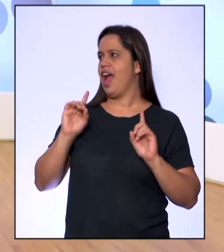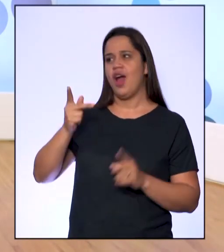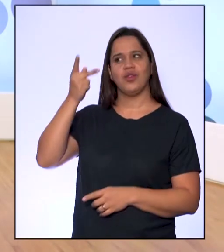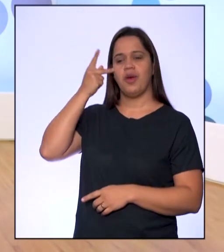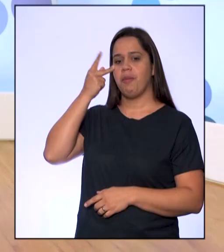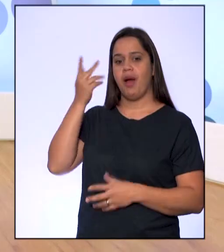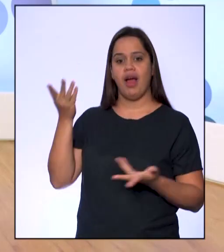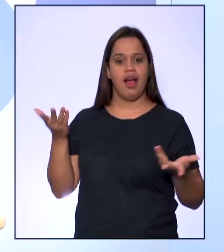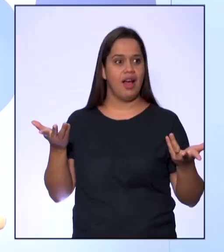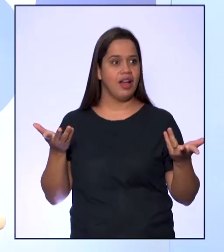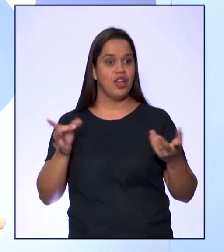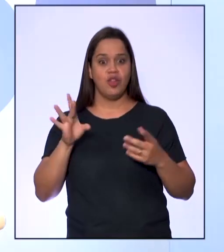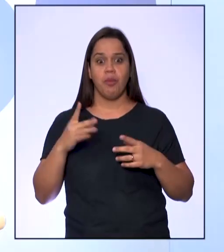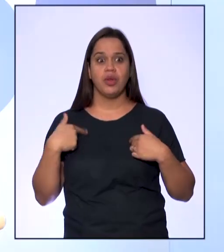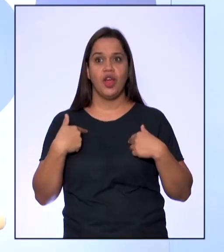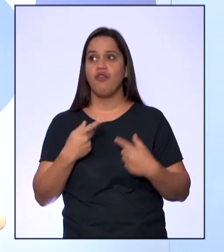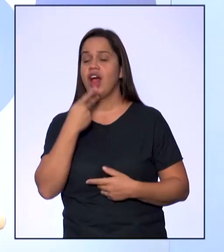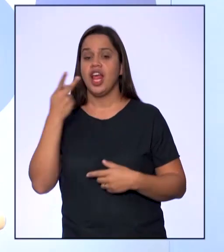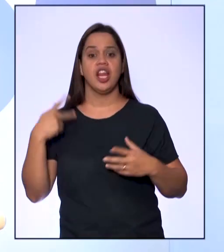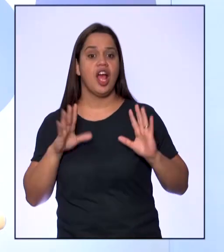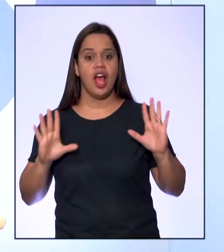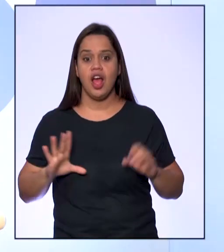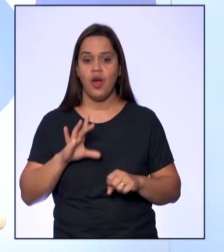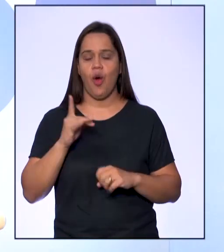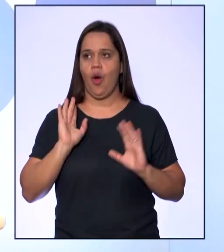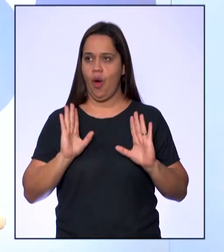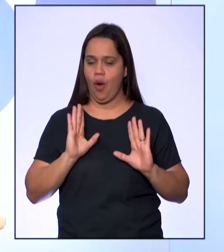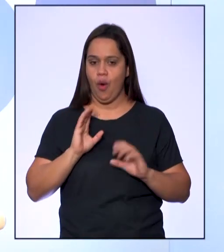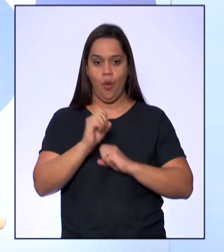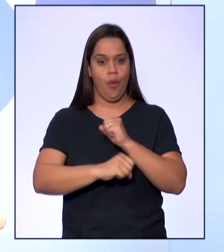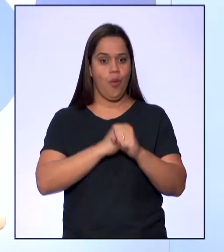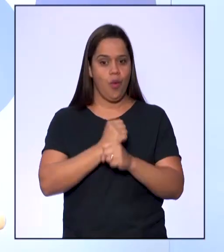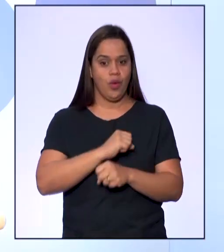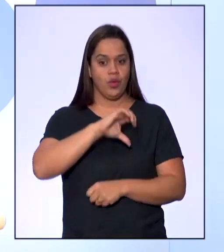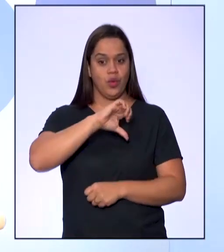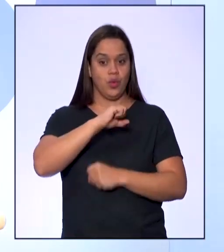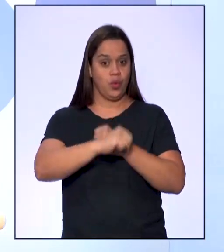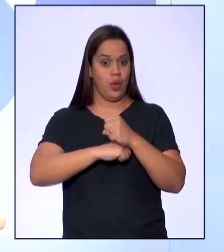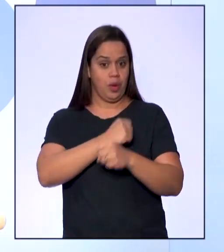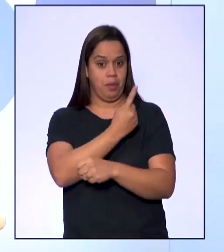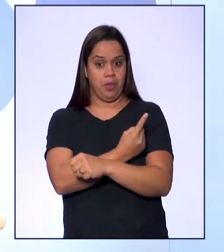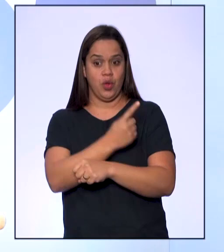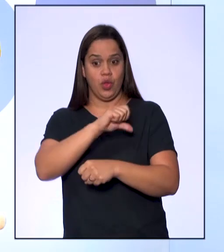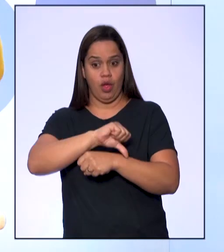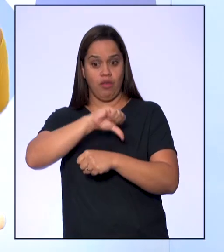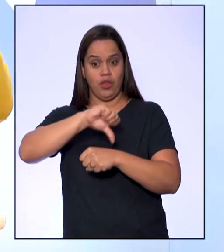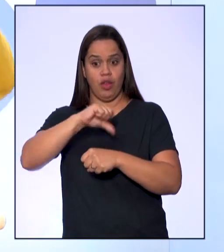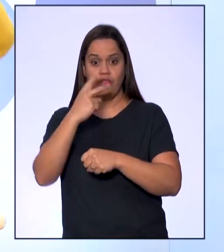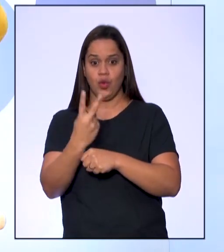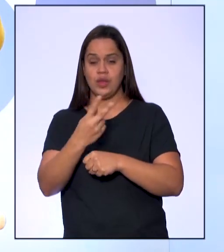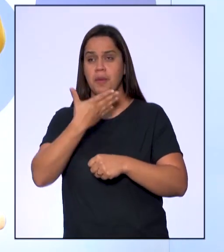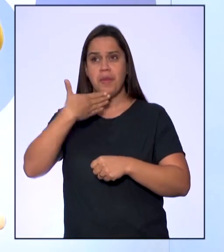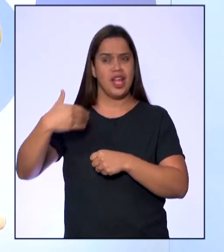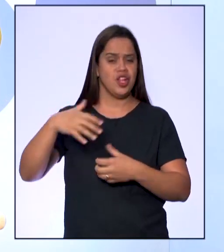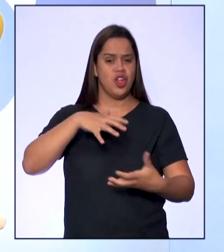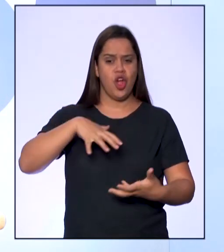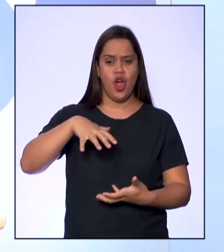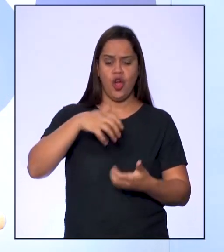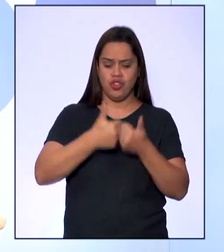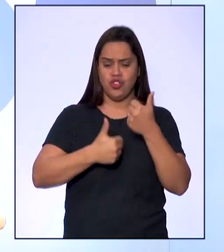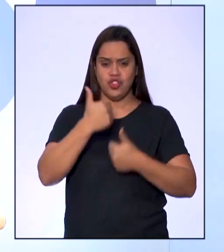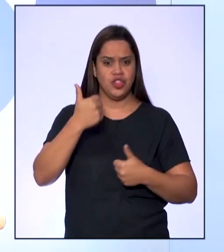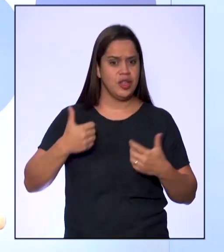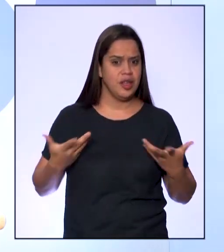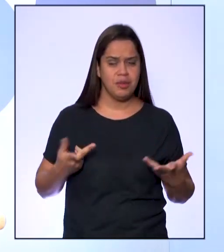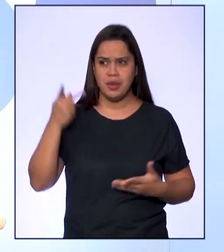aqui, gente, só porque eu defendi São Paulo. Olha, em 92 eu virei São Paulina. Era o melhor time do mundo. São Paulo lá, campeão